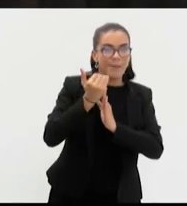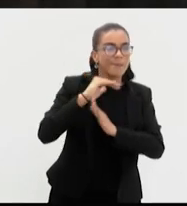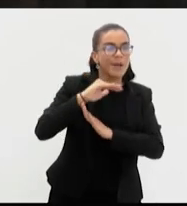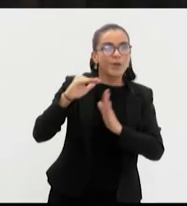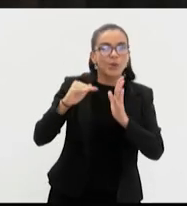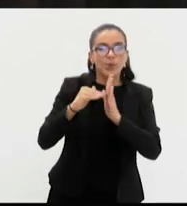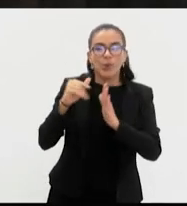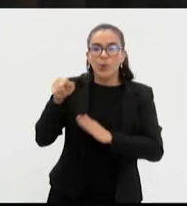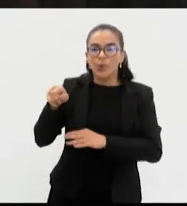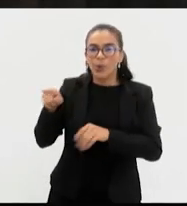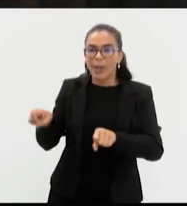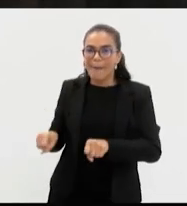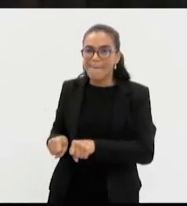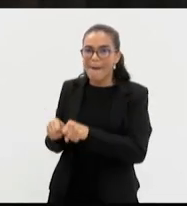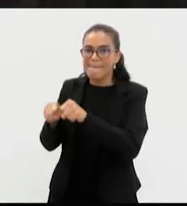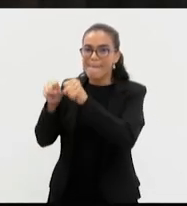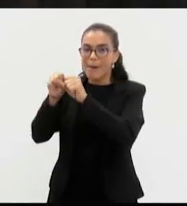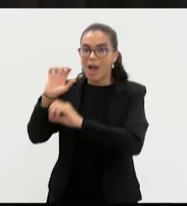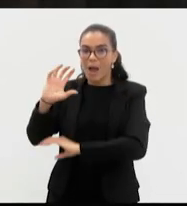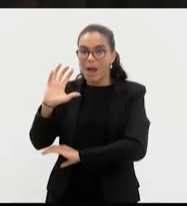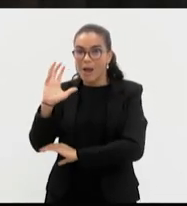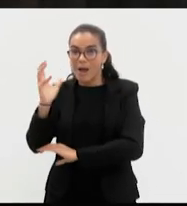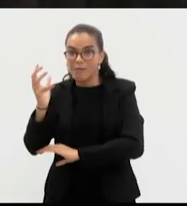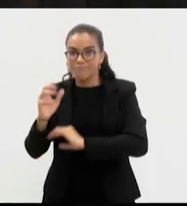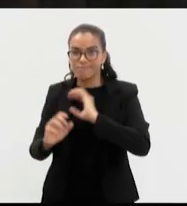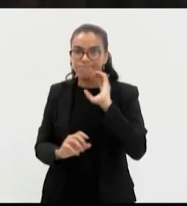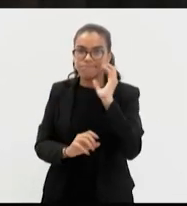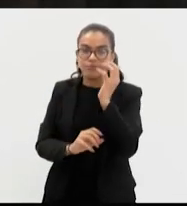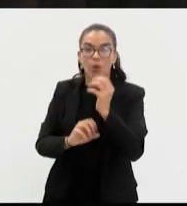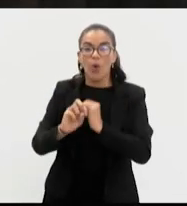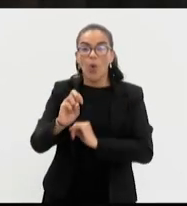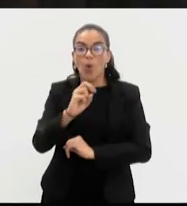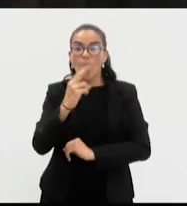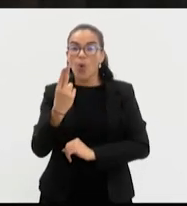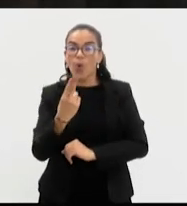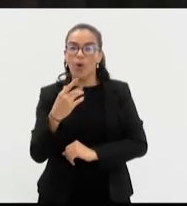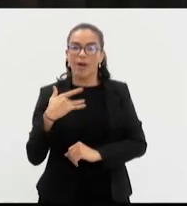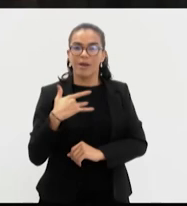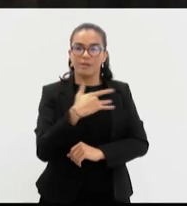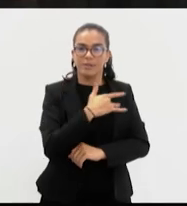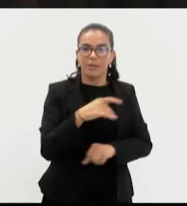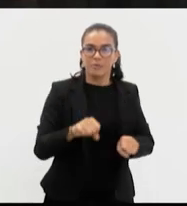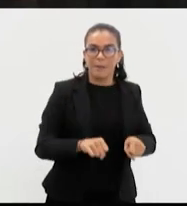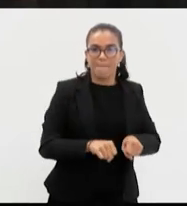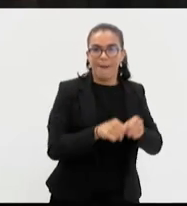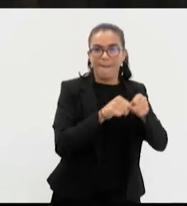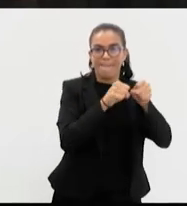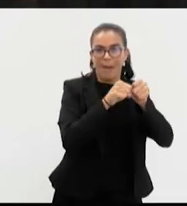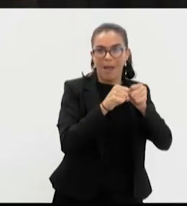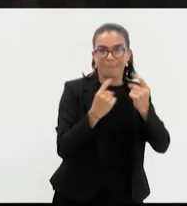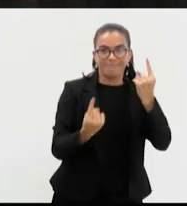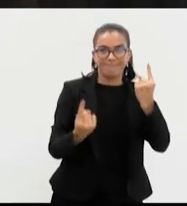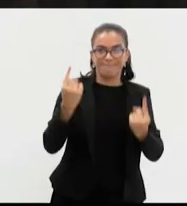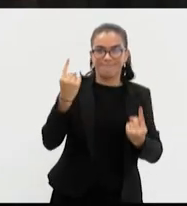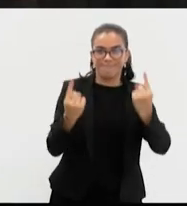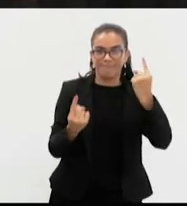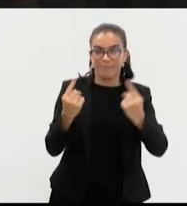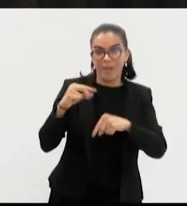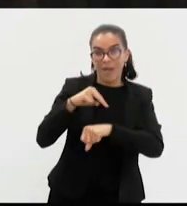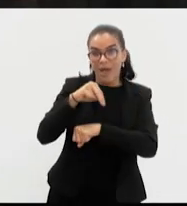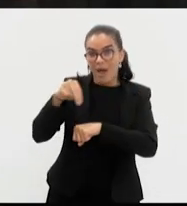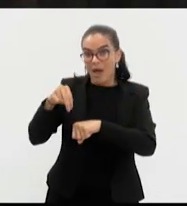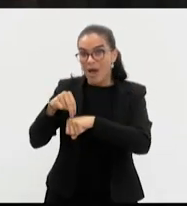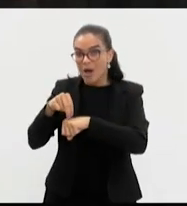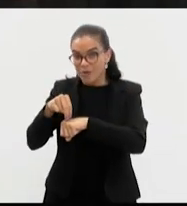aquilo que prejudicar o meio ambiente ou a saúde a união tá chamando para